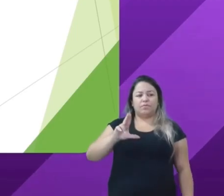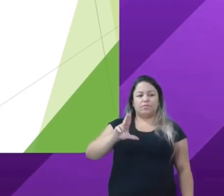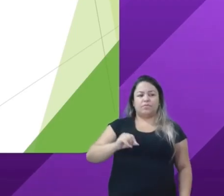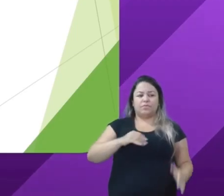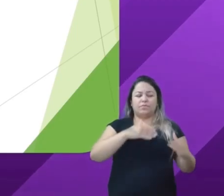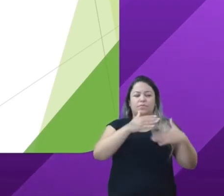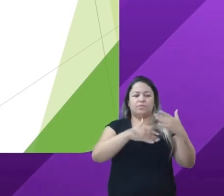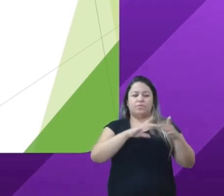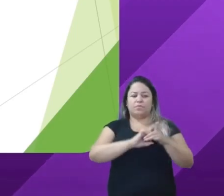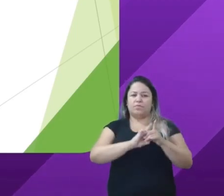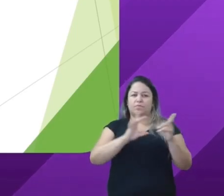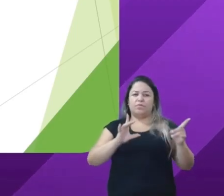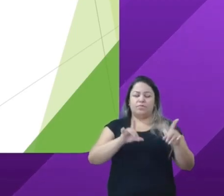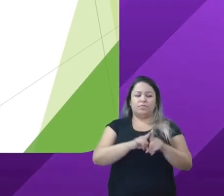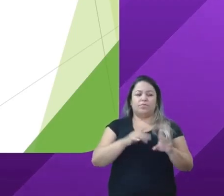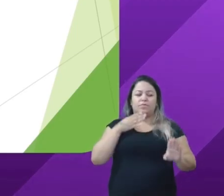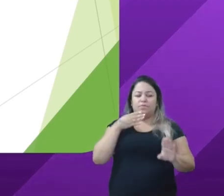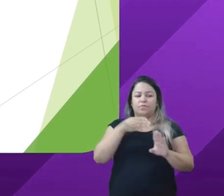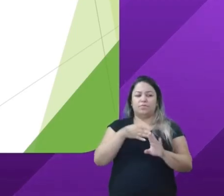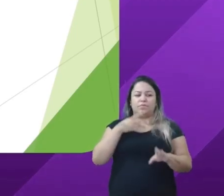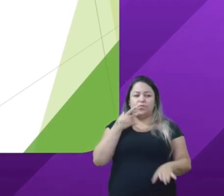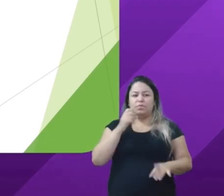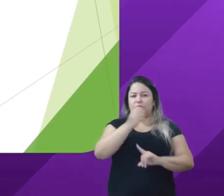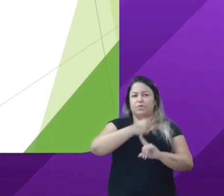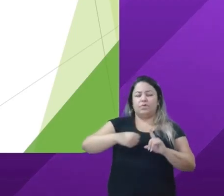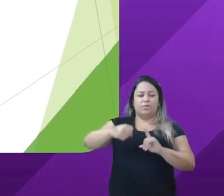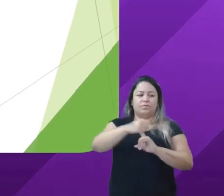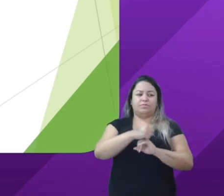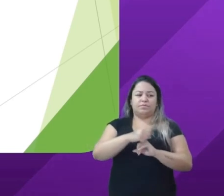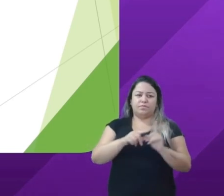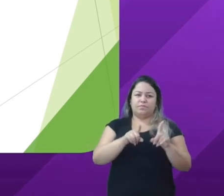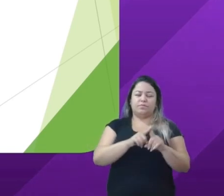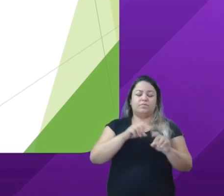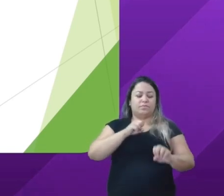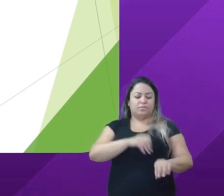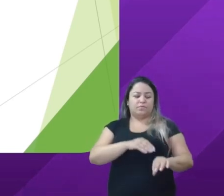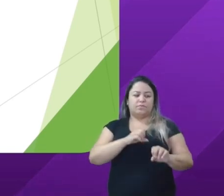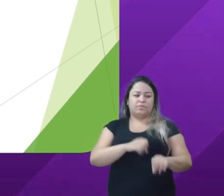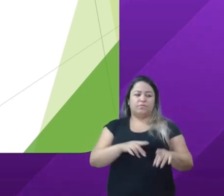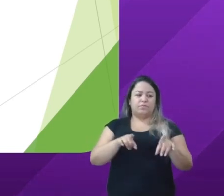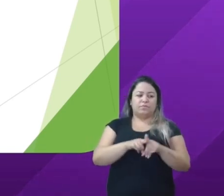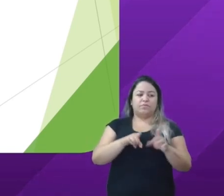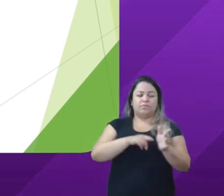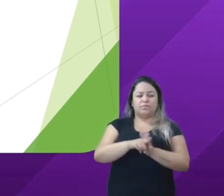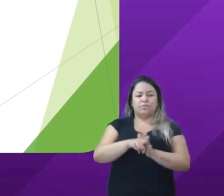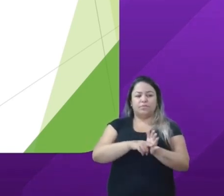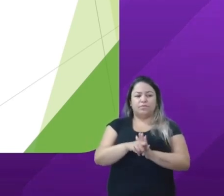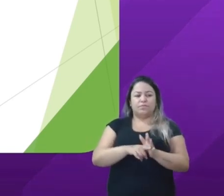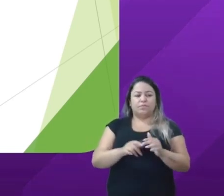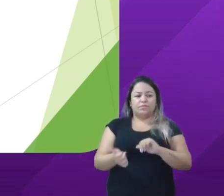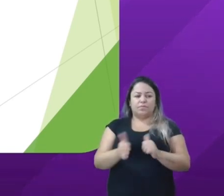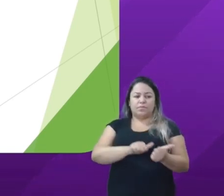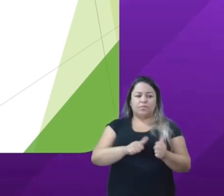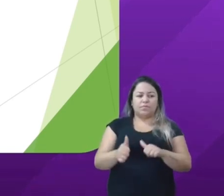na democracia. O objetivo é que a sociedade influencie a formação, a execução, fiscalização e a